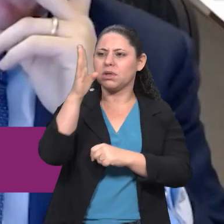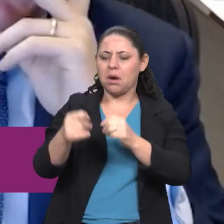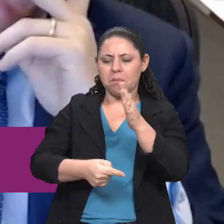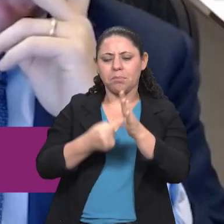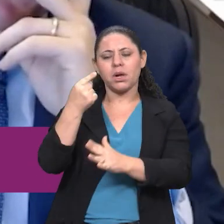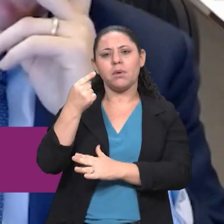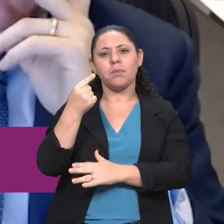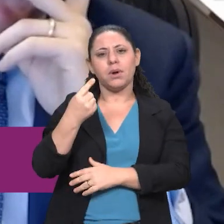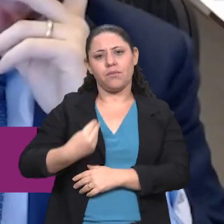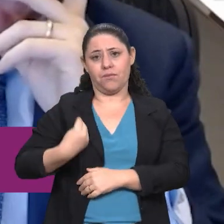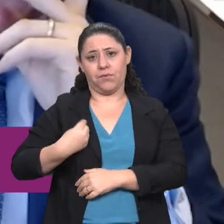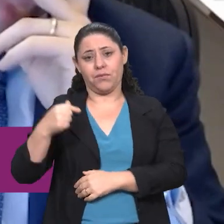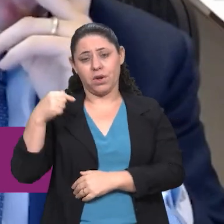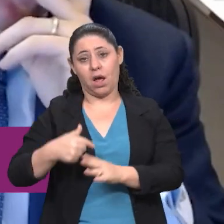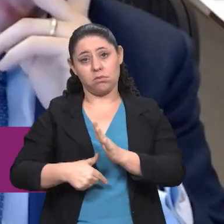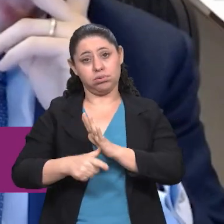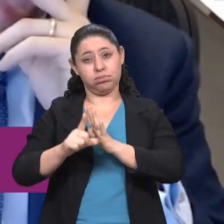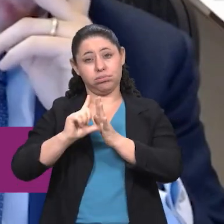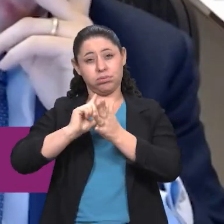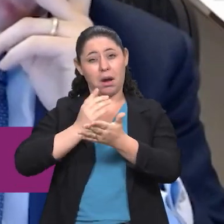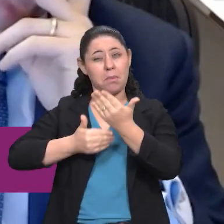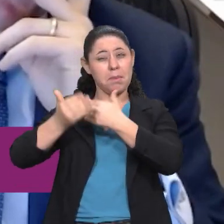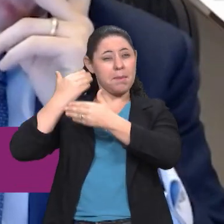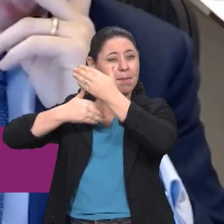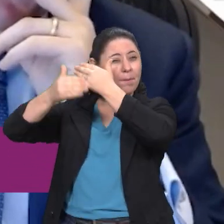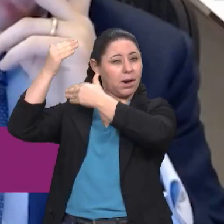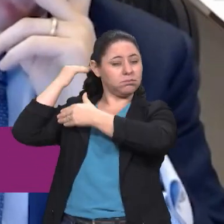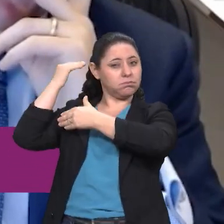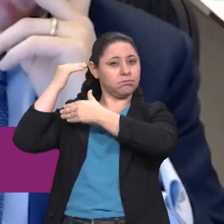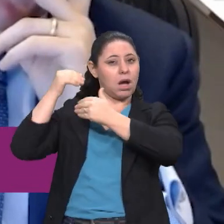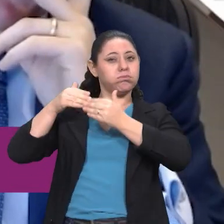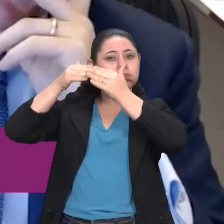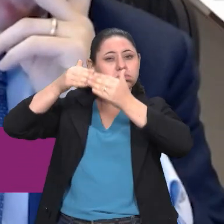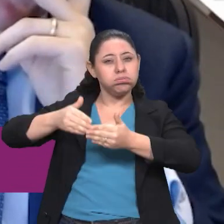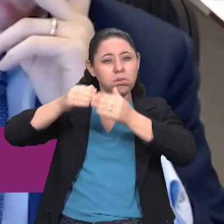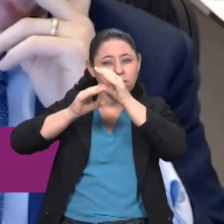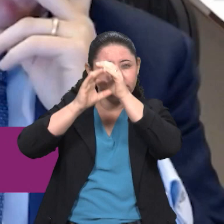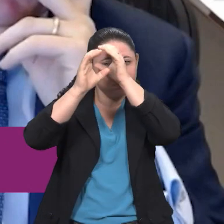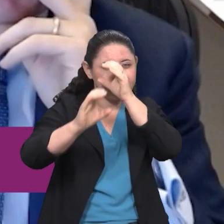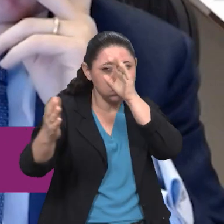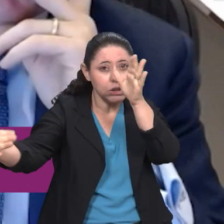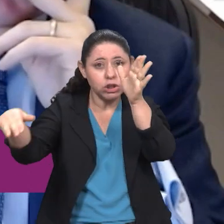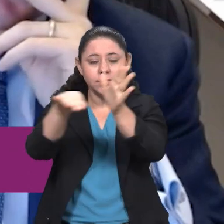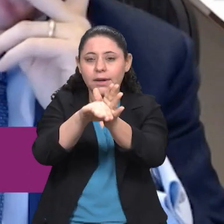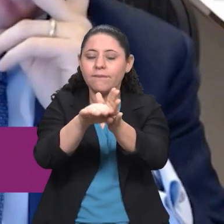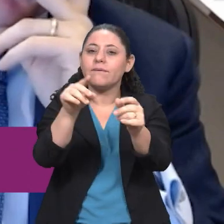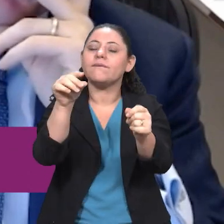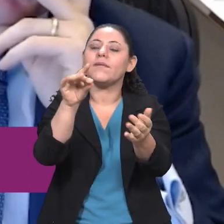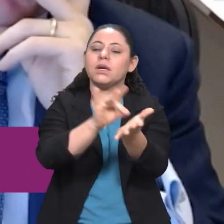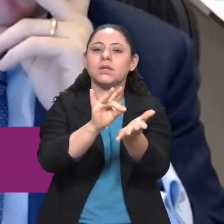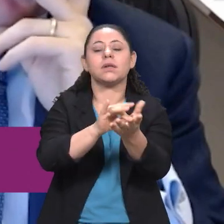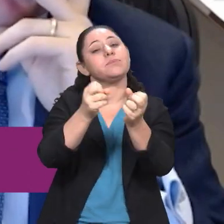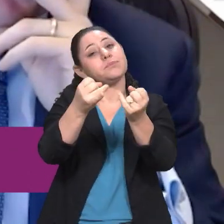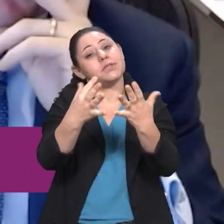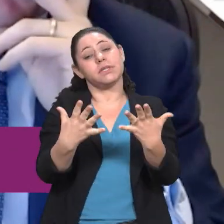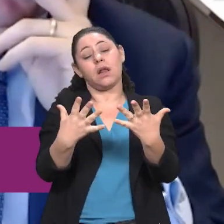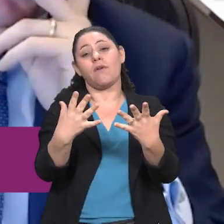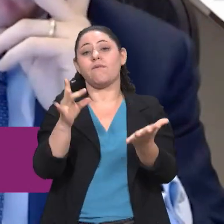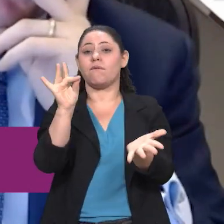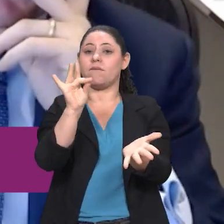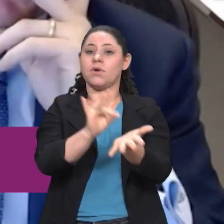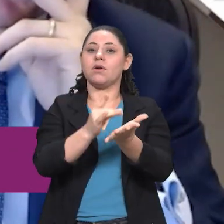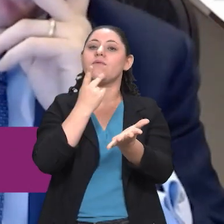primeiros habitantes aqui, né? Se a gente for levar por esse lado. Mas a gente tem que falar sobre a realidade. E nós